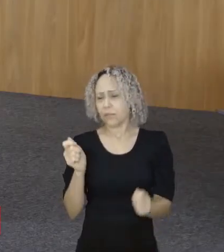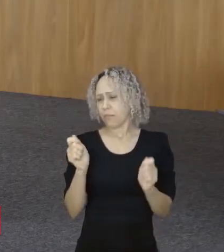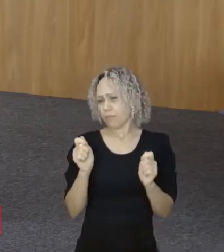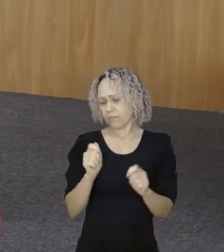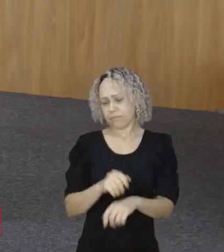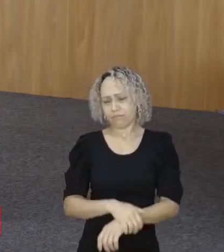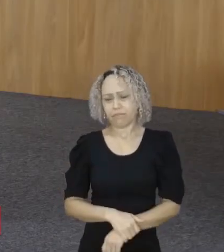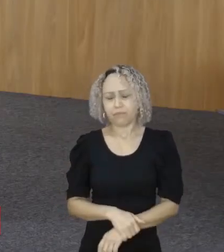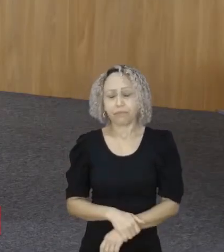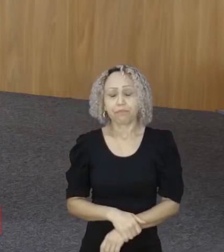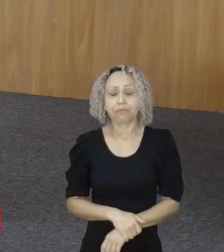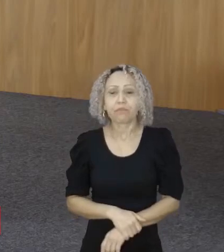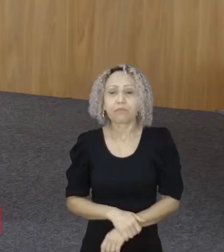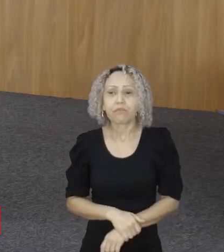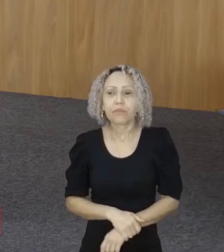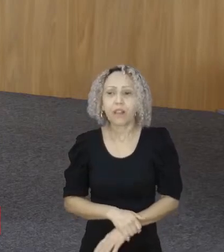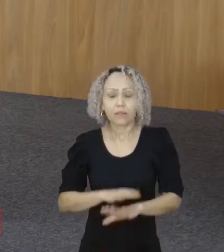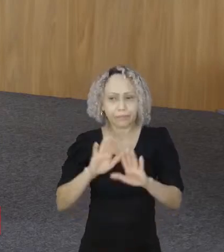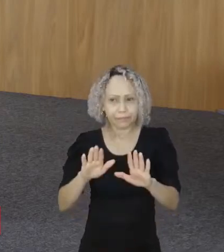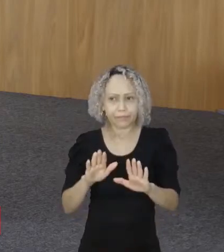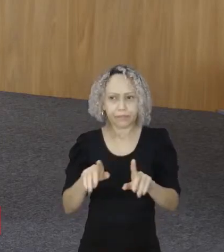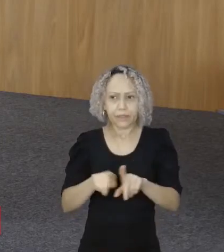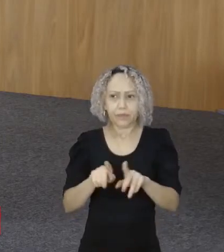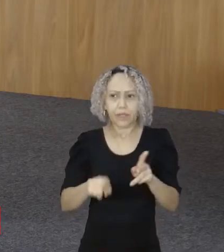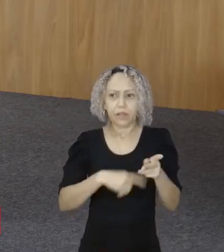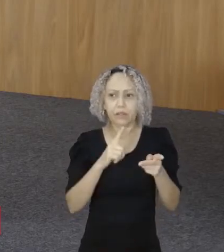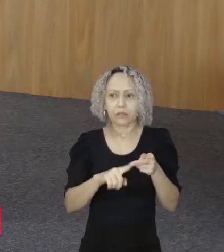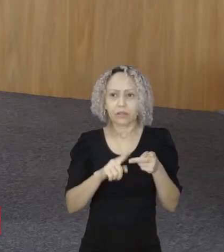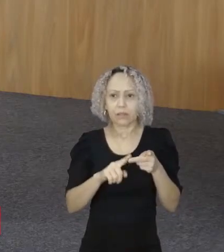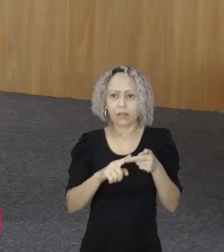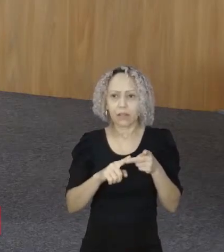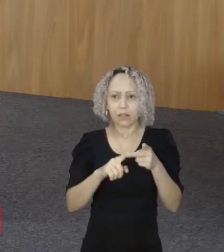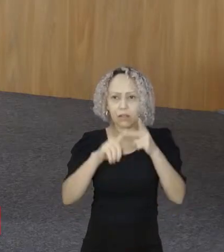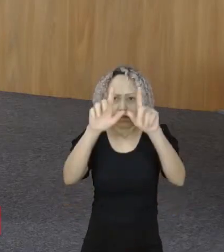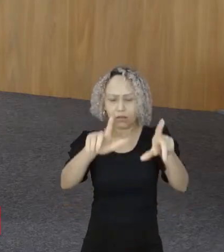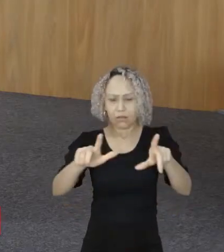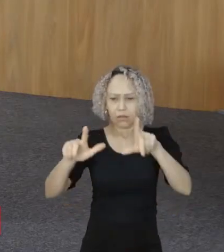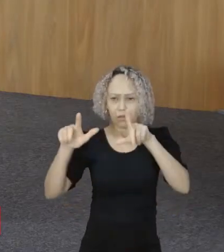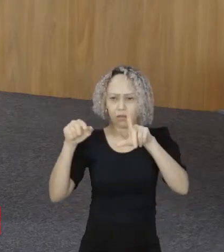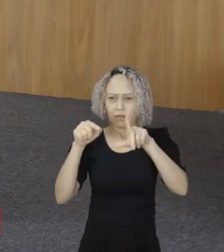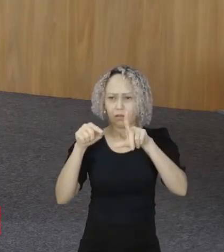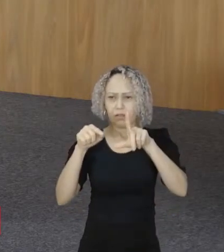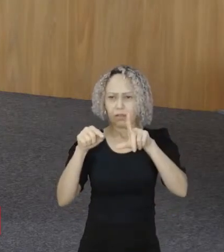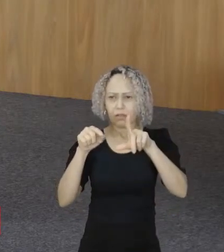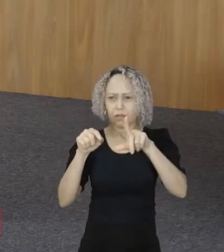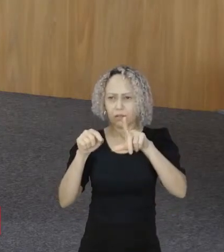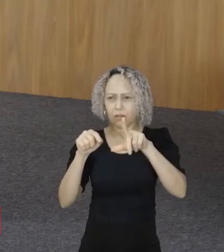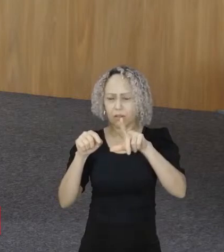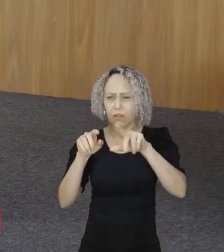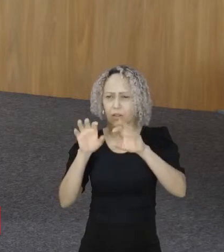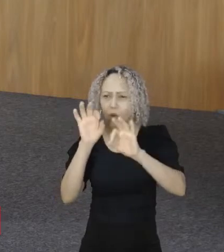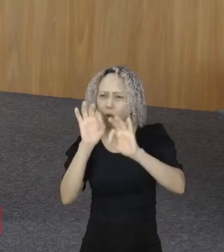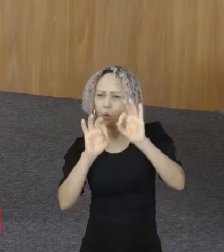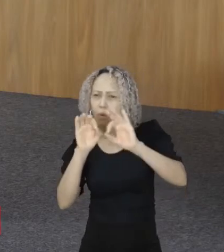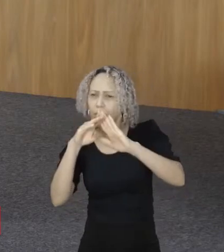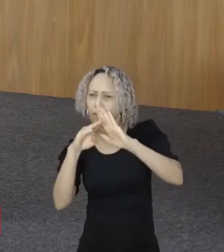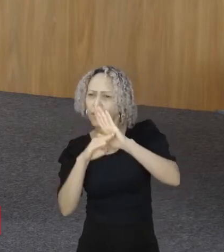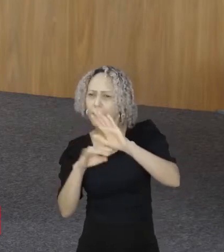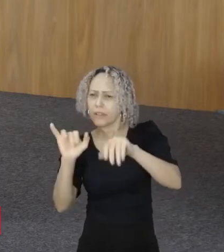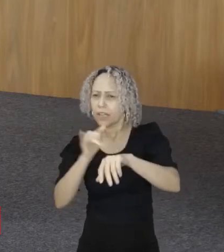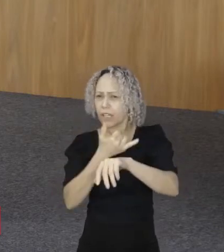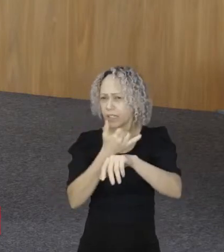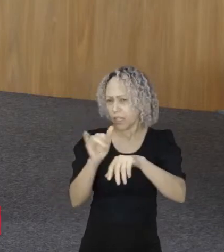Que a gente mostrasse aqui também uma outra matéria que está no nosso portal, sobre o plano estratégico da Petrobras, que